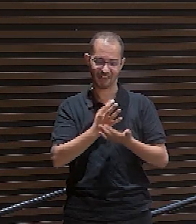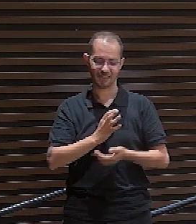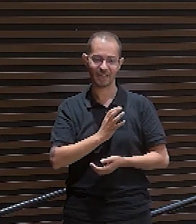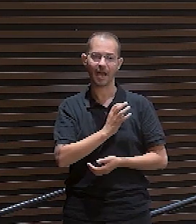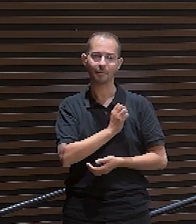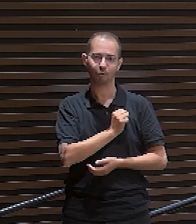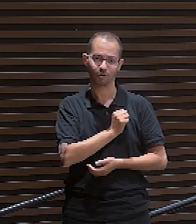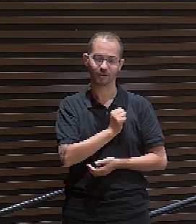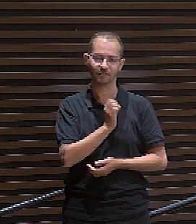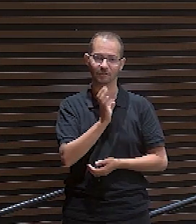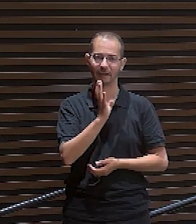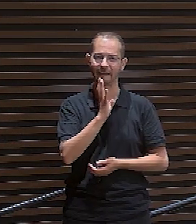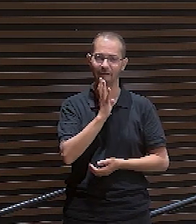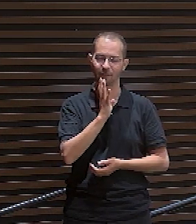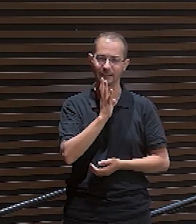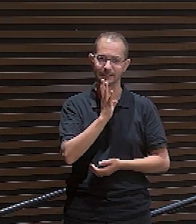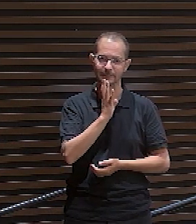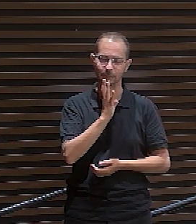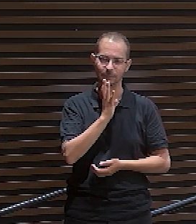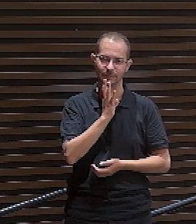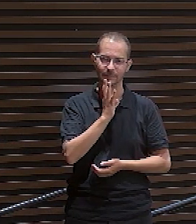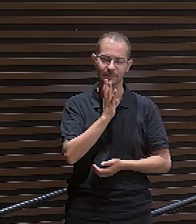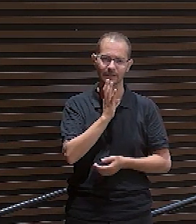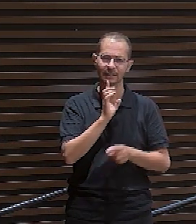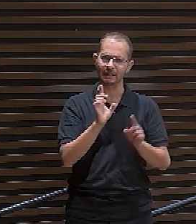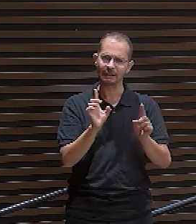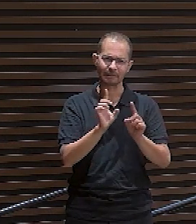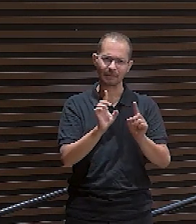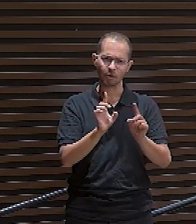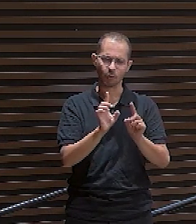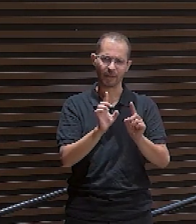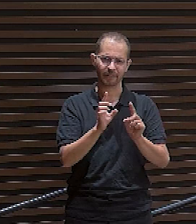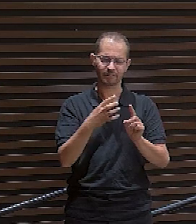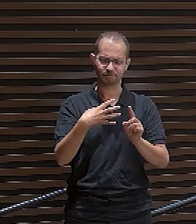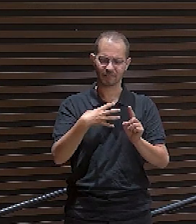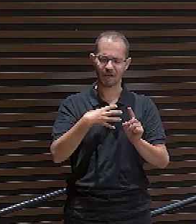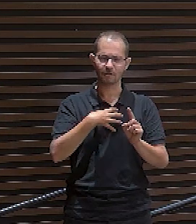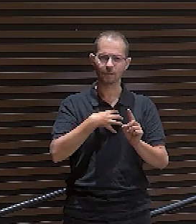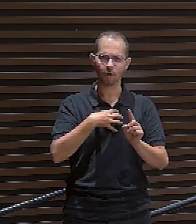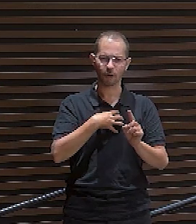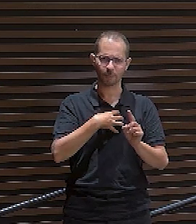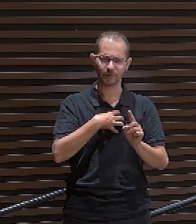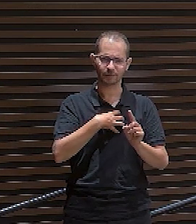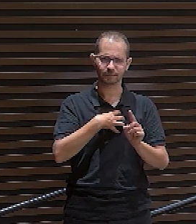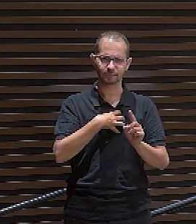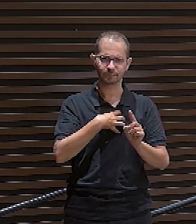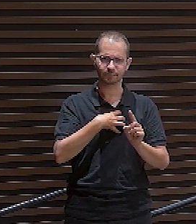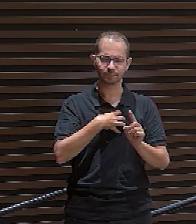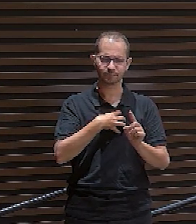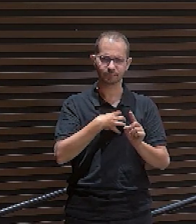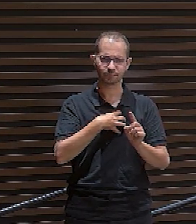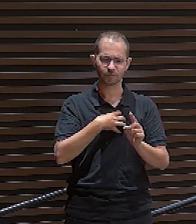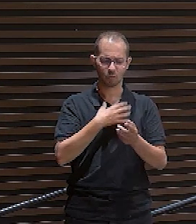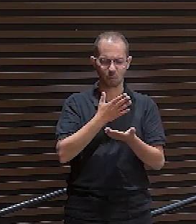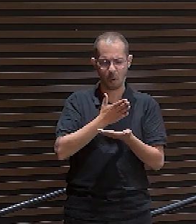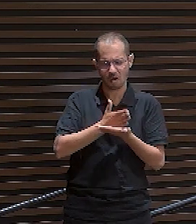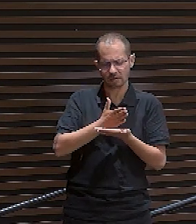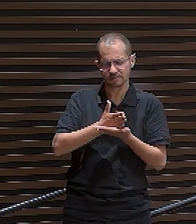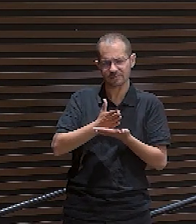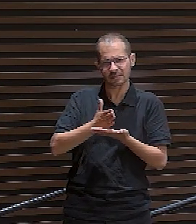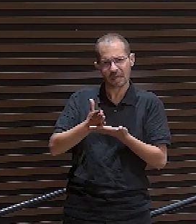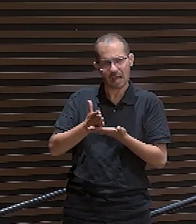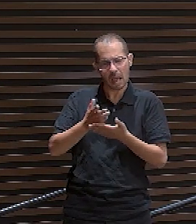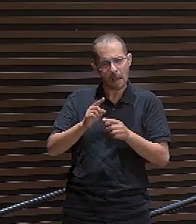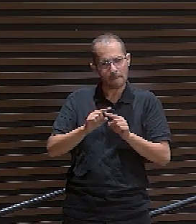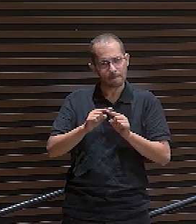foi reconhecido. Não era a forma, o gesto ou o rito, mas o